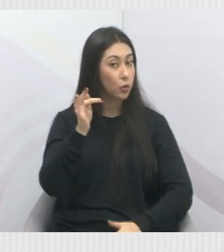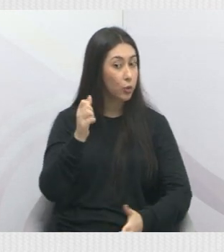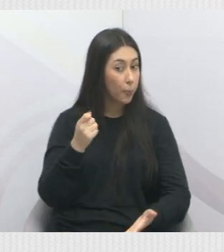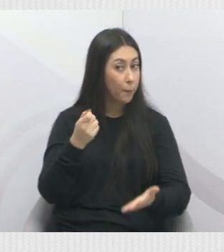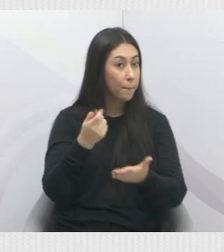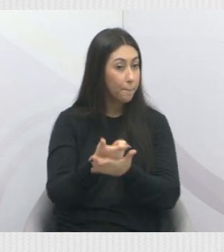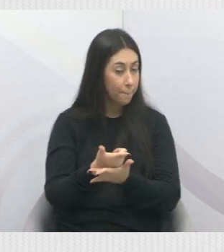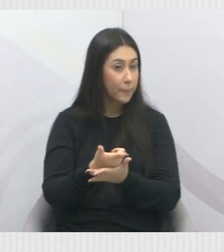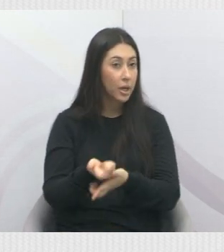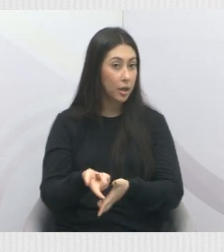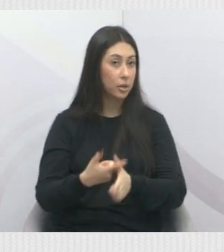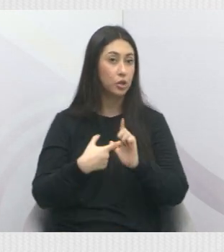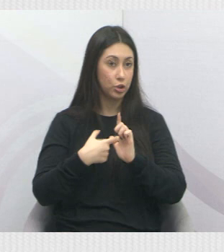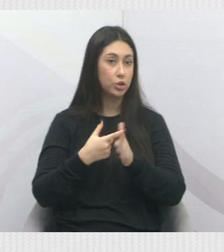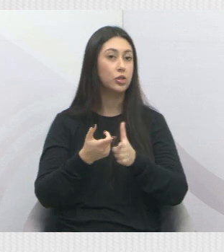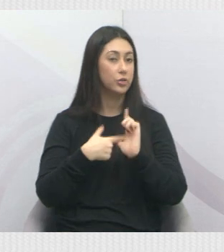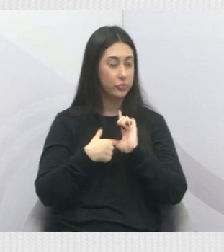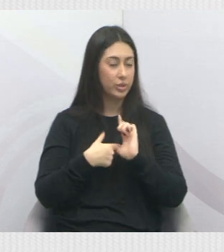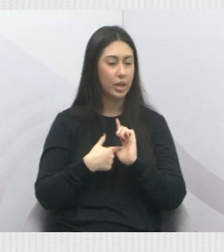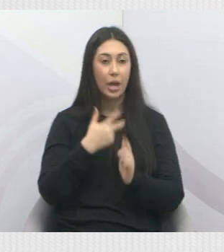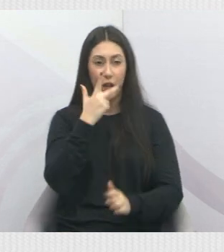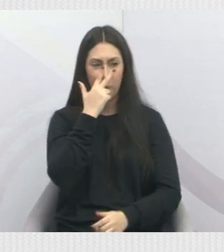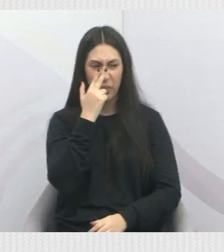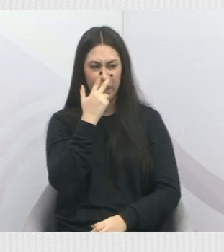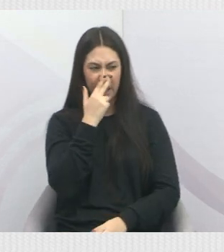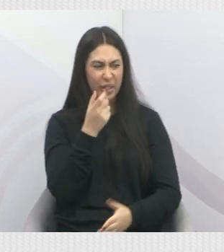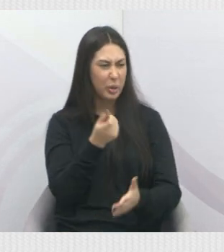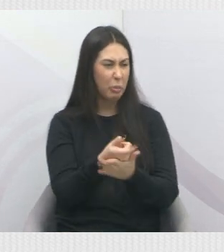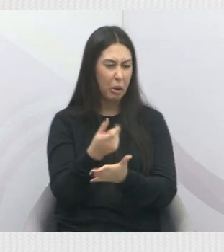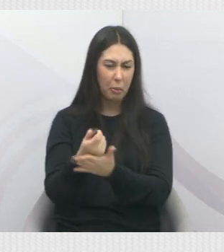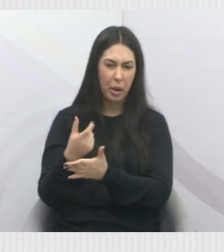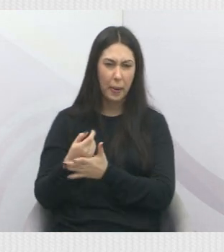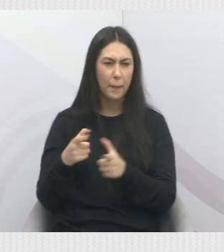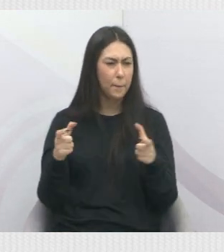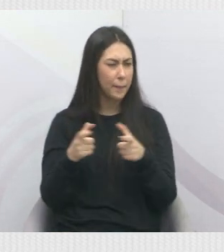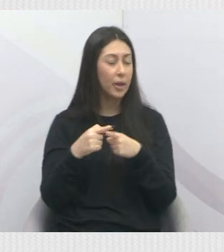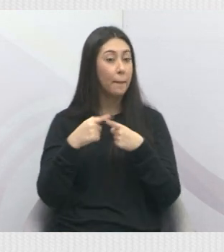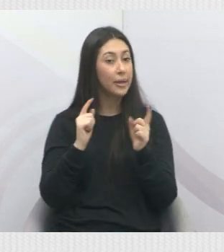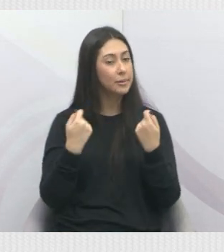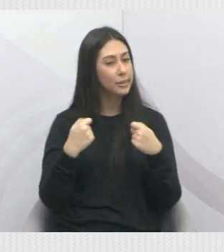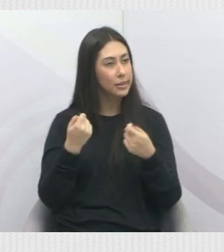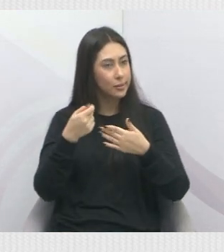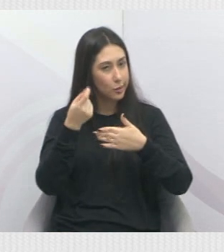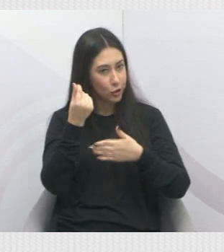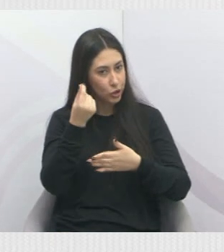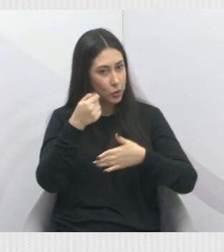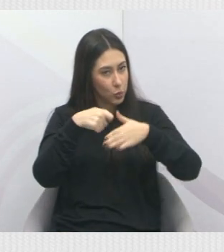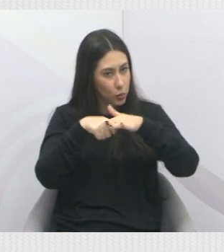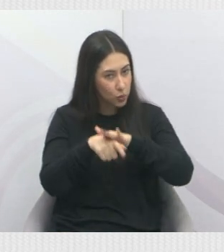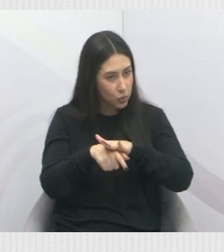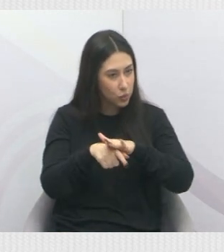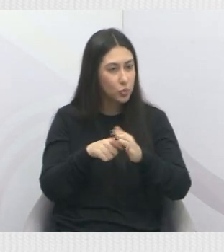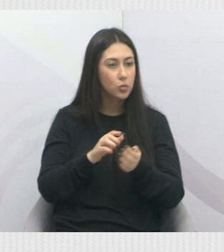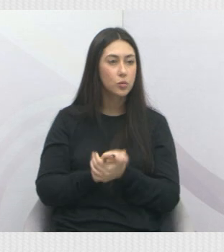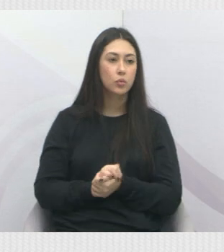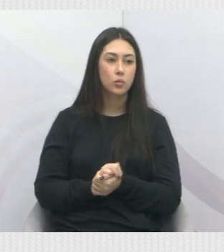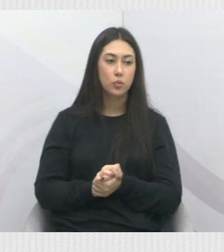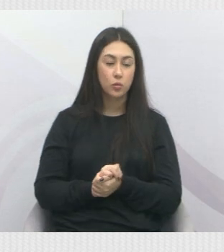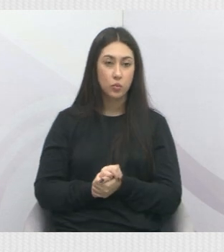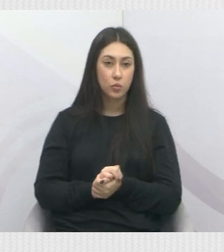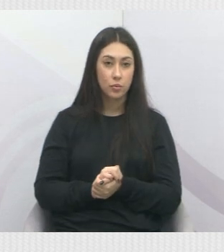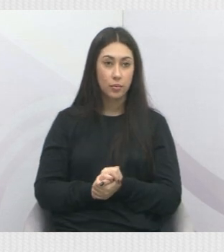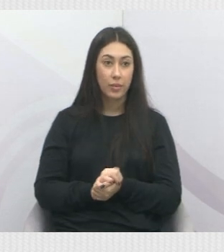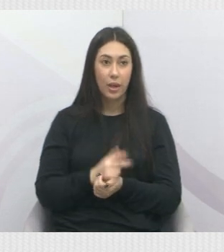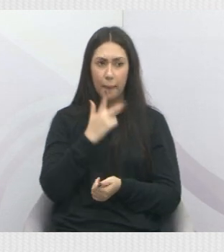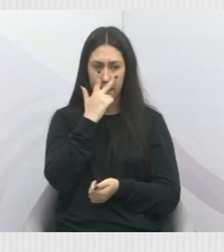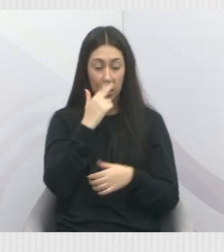empenhado outras despesas que vão provavelmente dar diferença agora no segundo quadrimestre. É que parece que sobrou dinheiro,